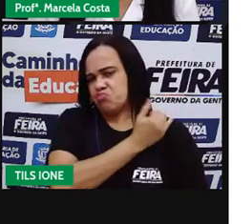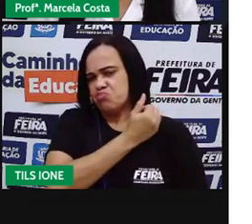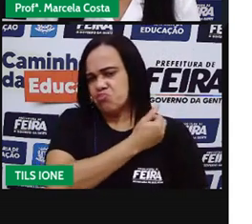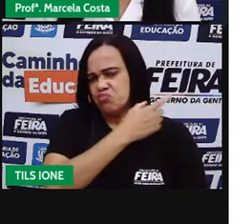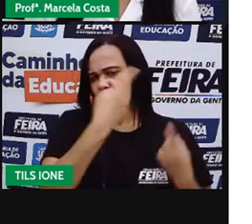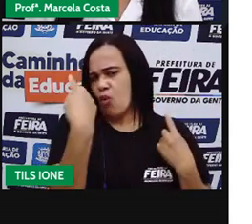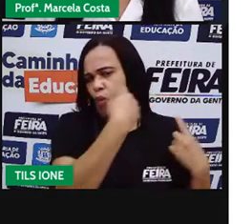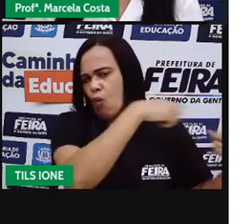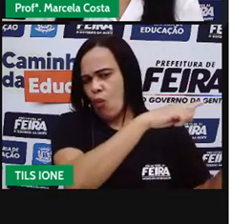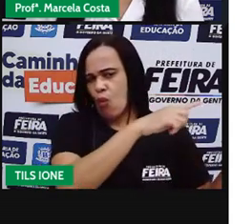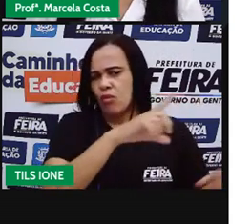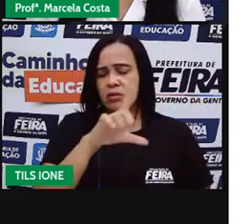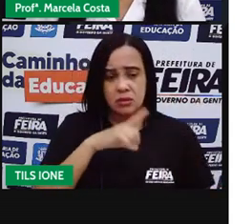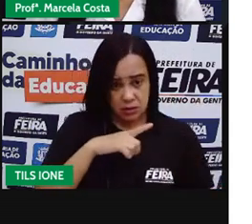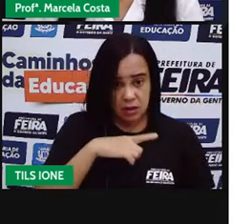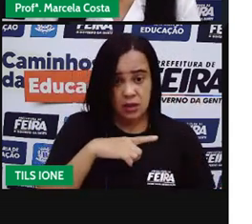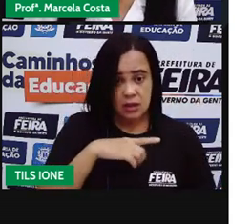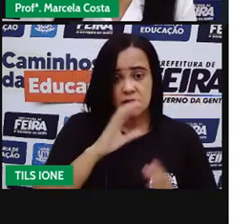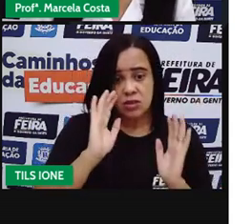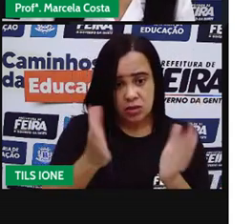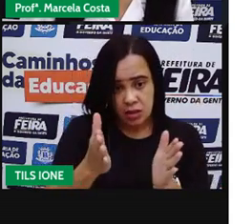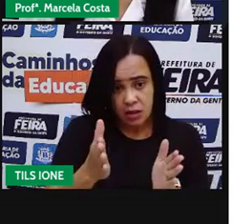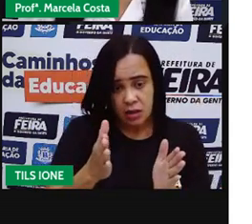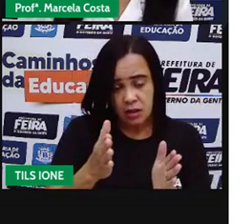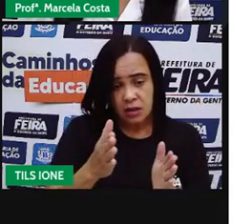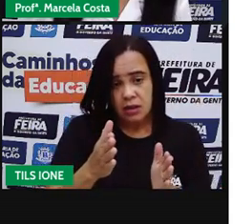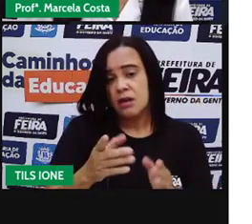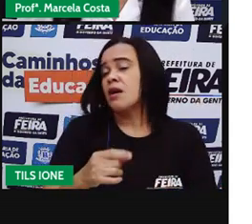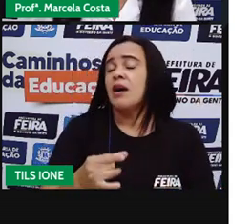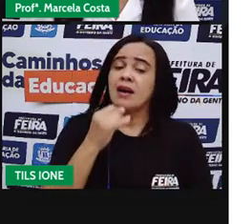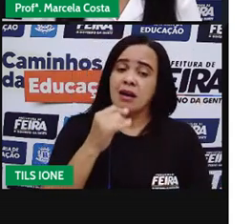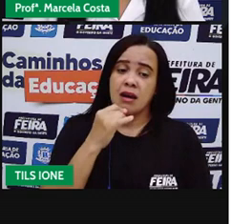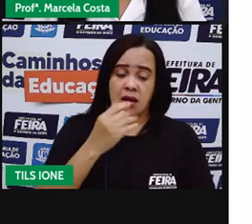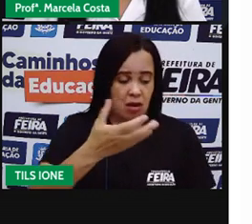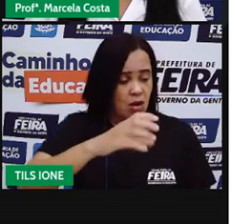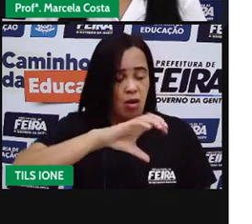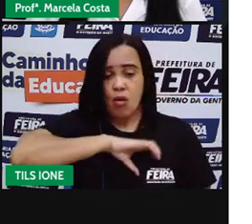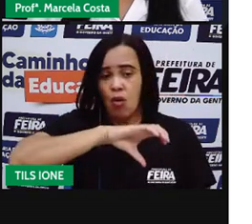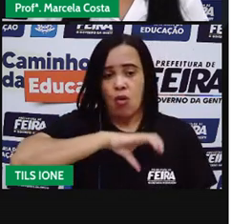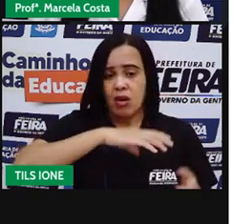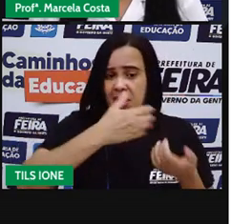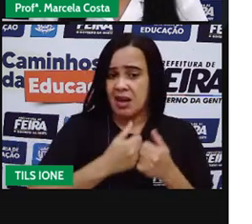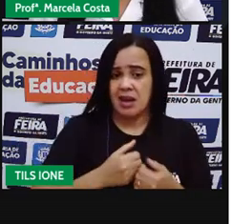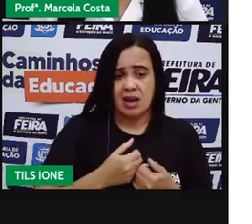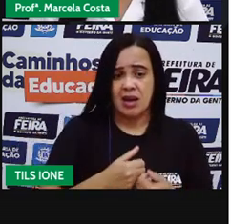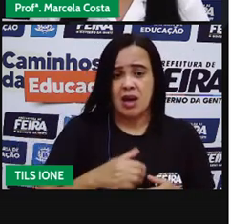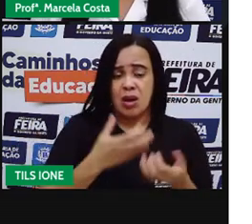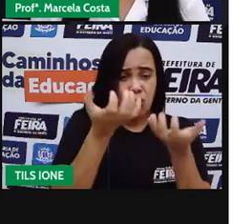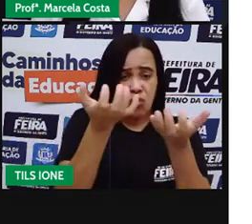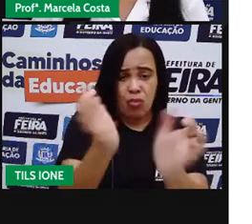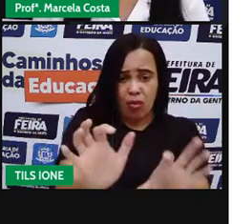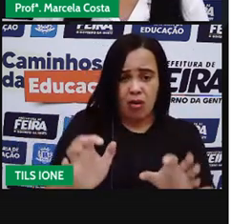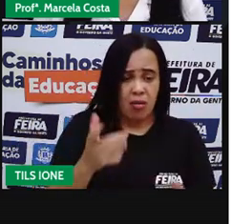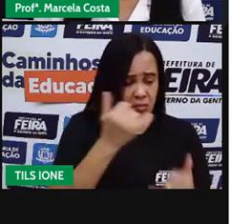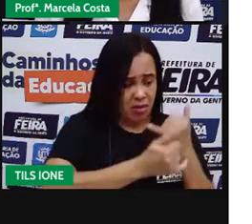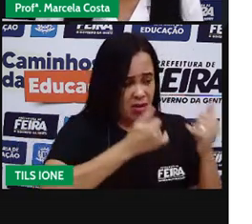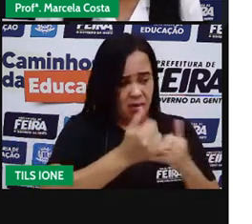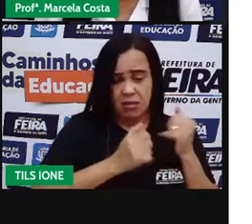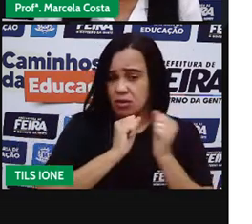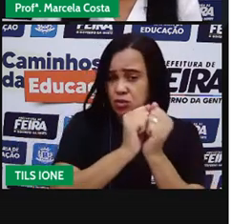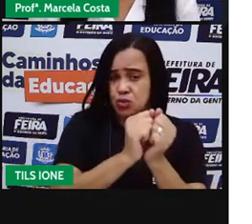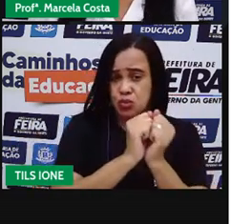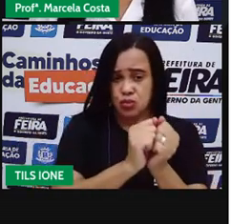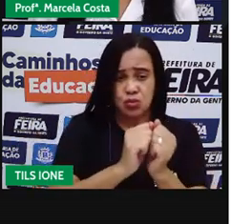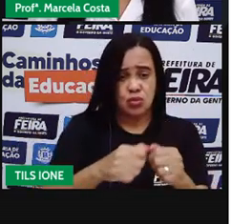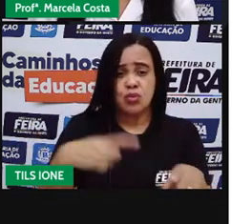preconceito? De algum coleguinha não querer brincar com o outro por esse colega ter alguma característica